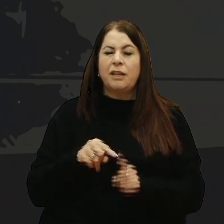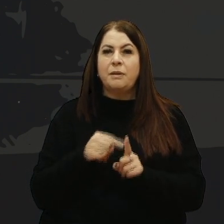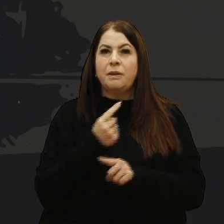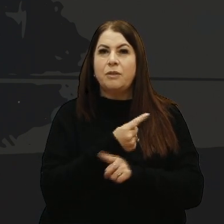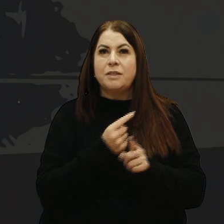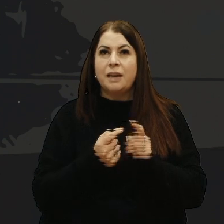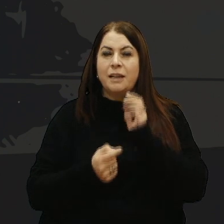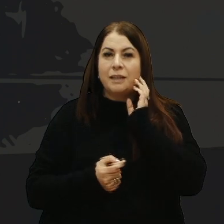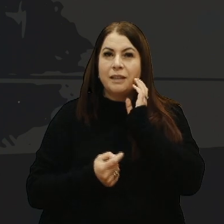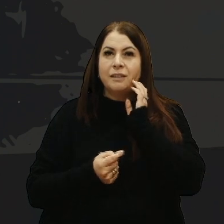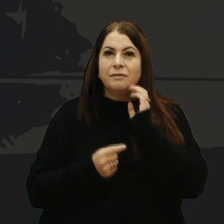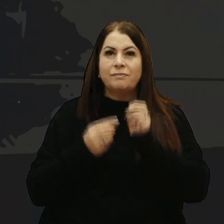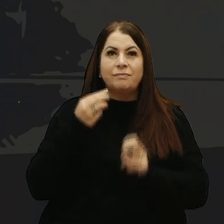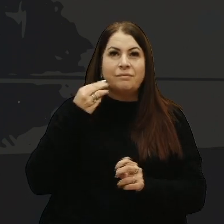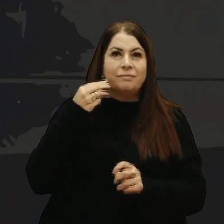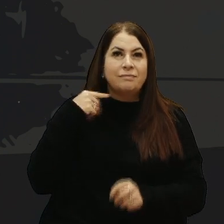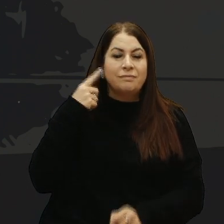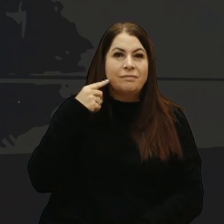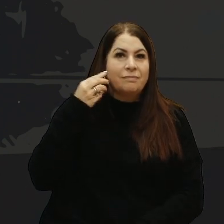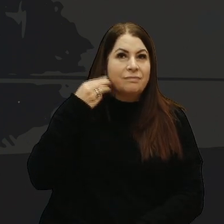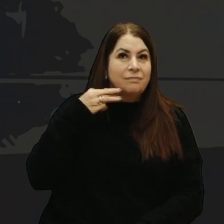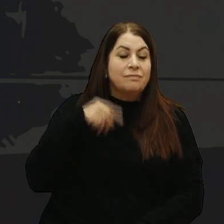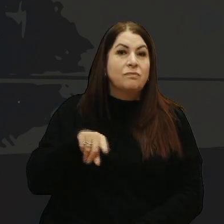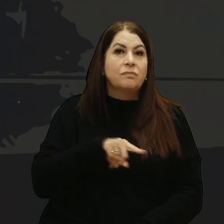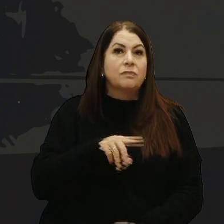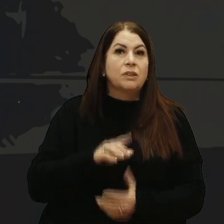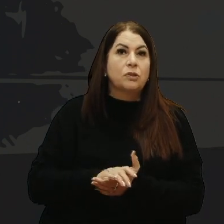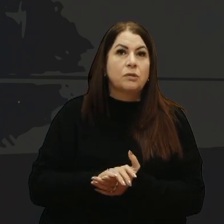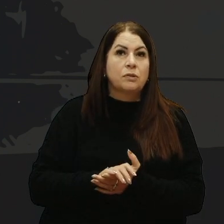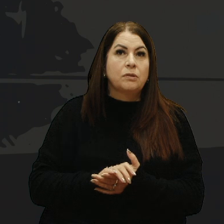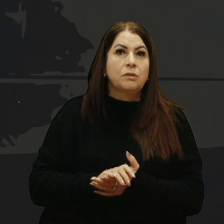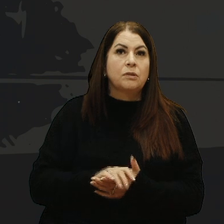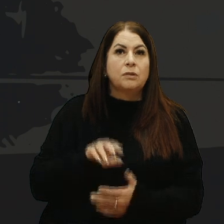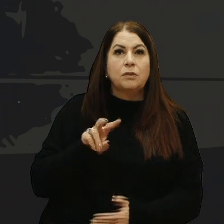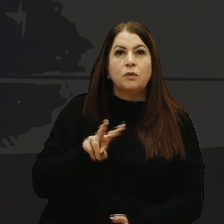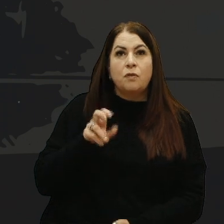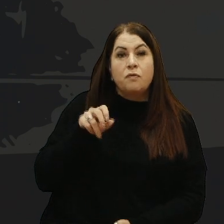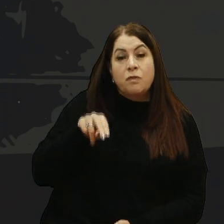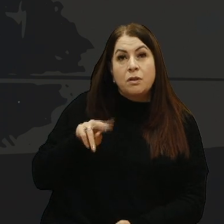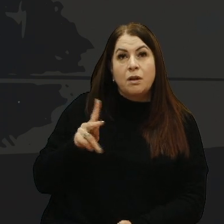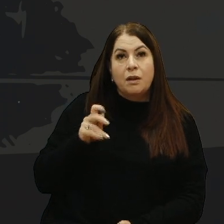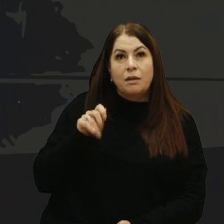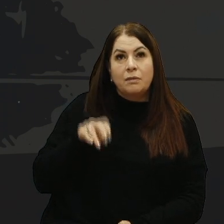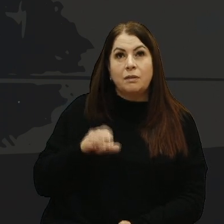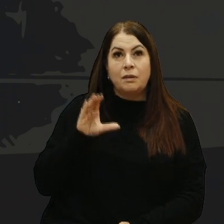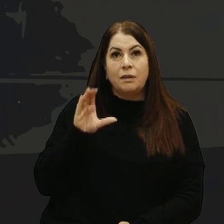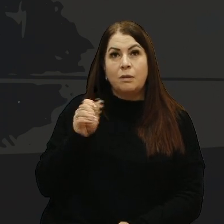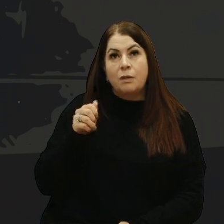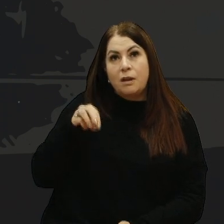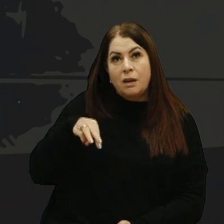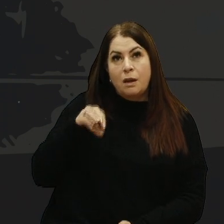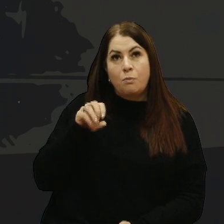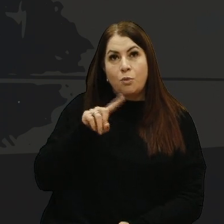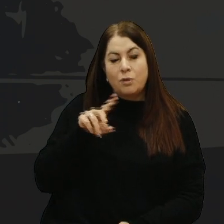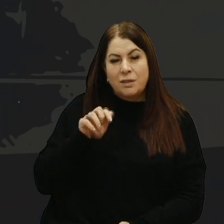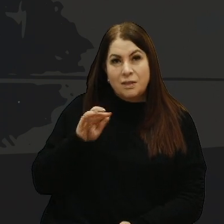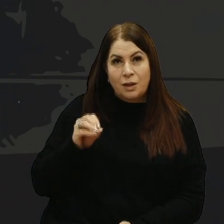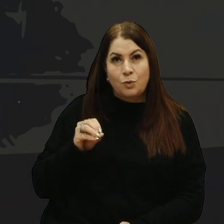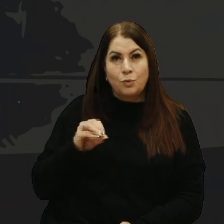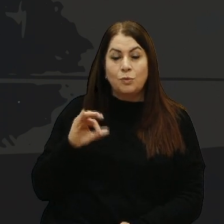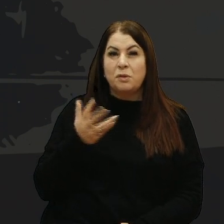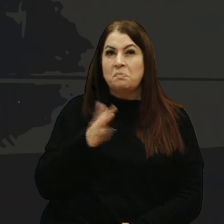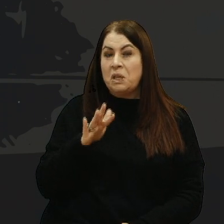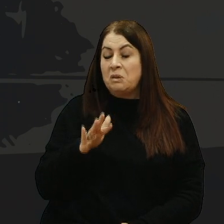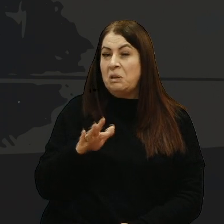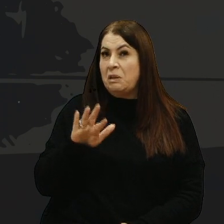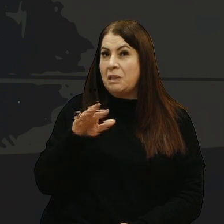deputados Maurício Marcon, o Van Hatten e o Camozato, em torno